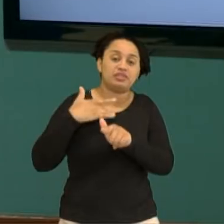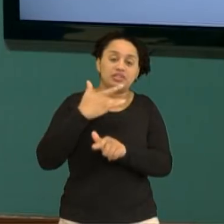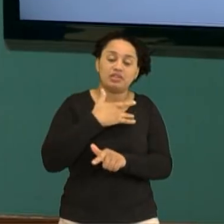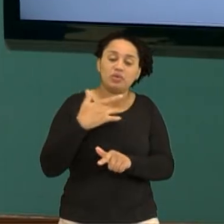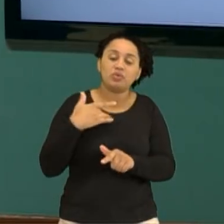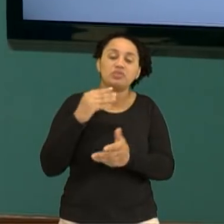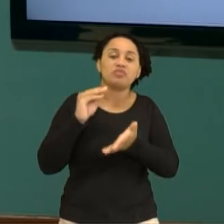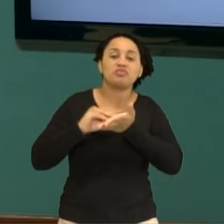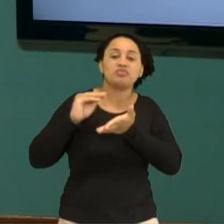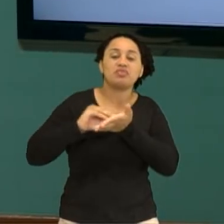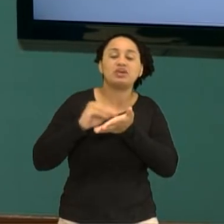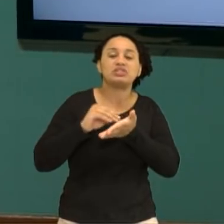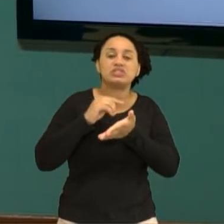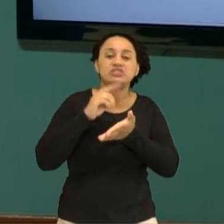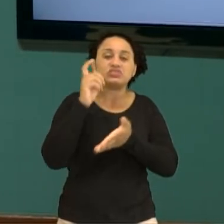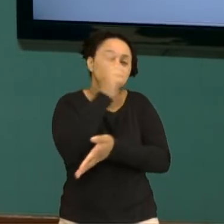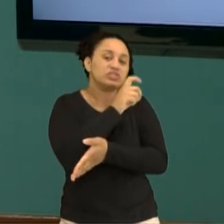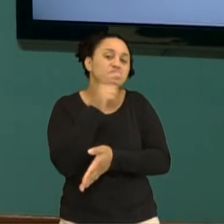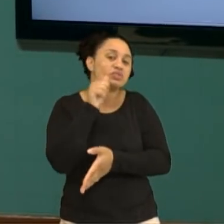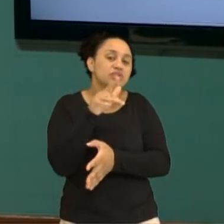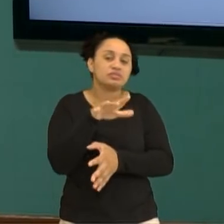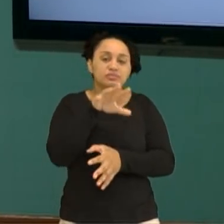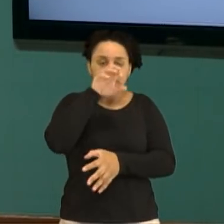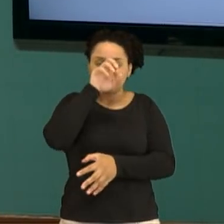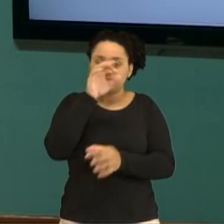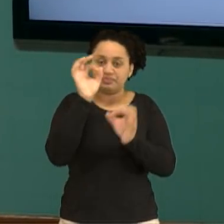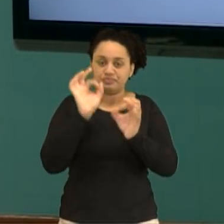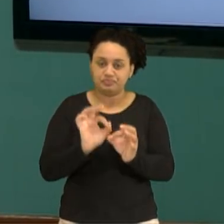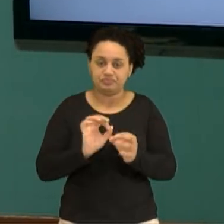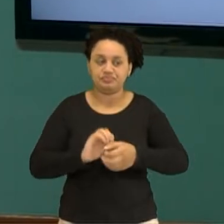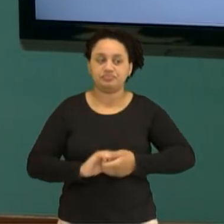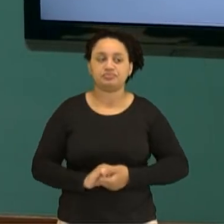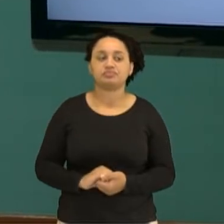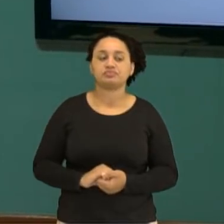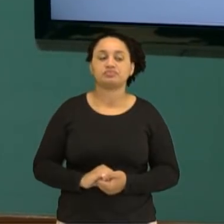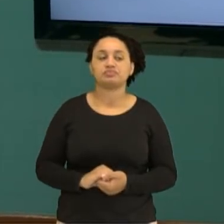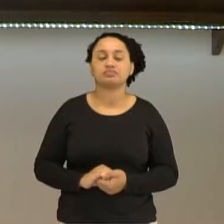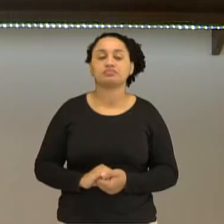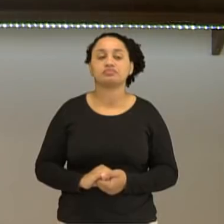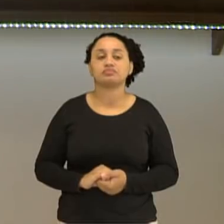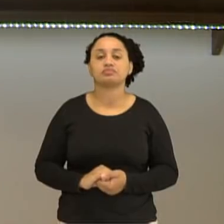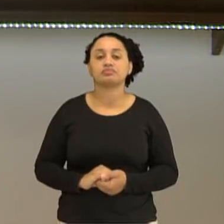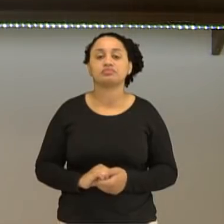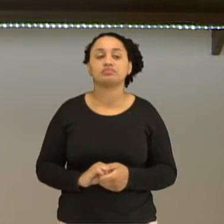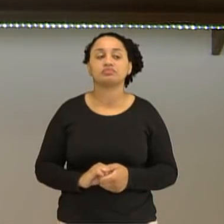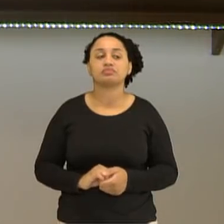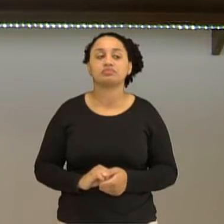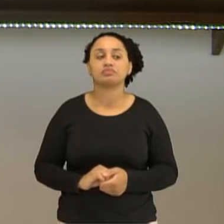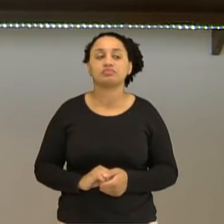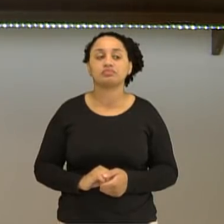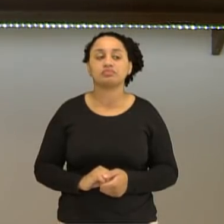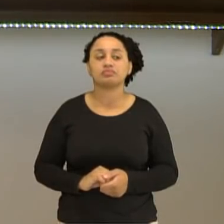conseguindo respirar adequadamente, tá certo? Gente,